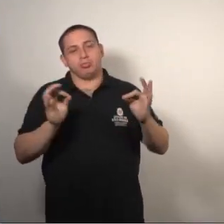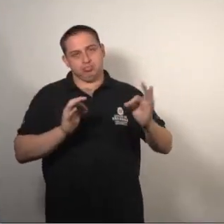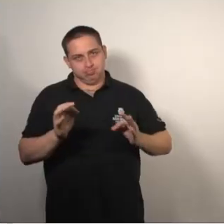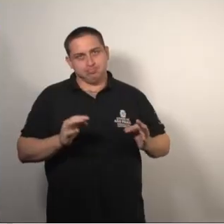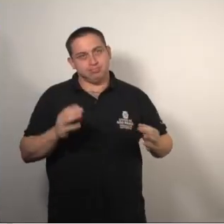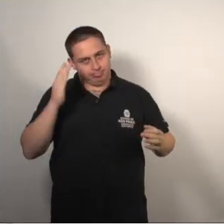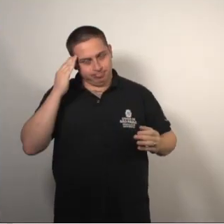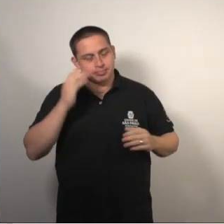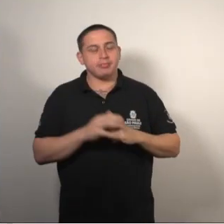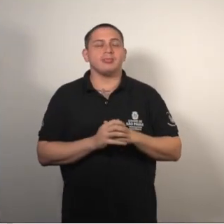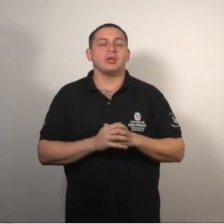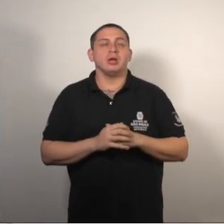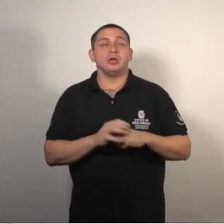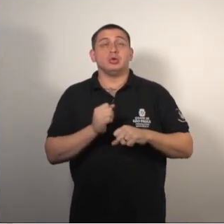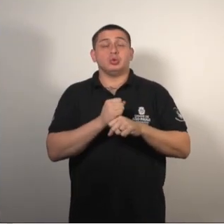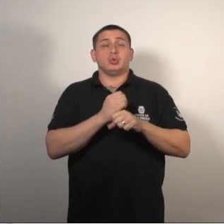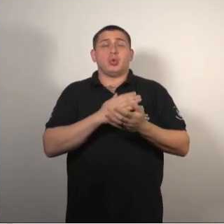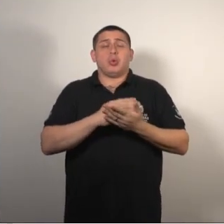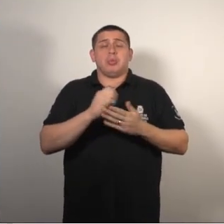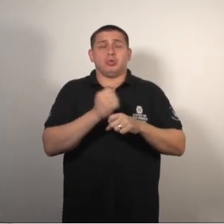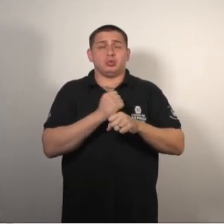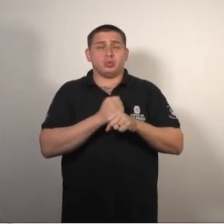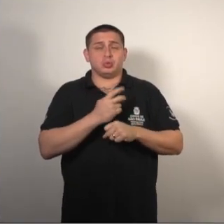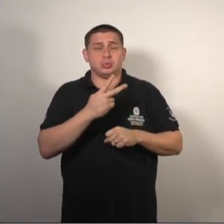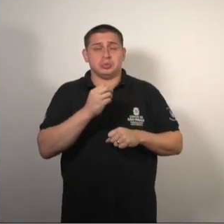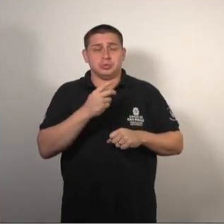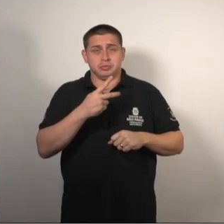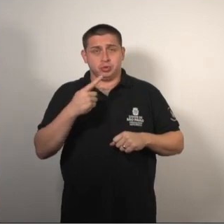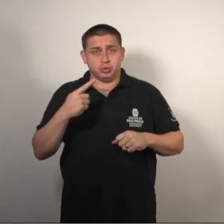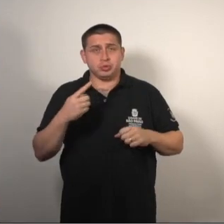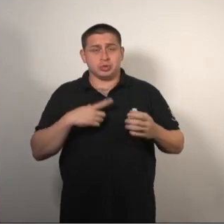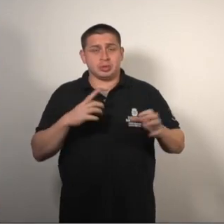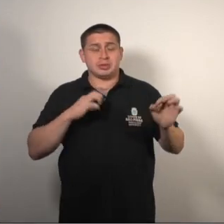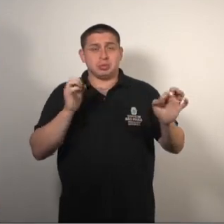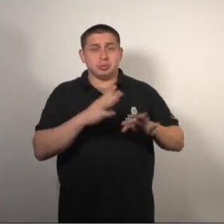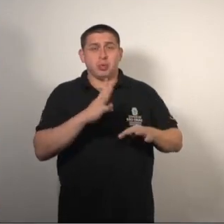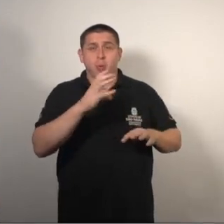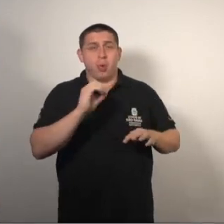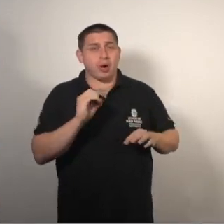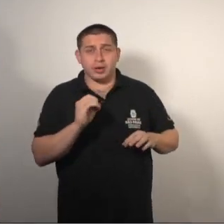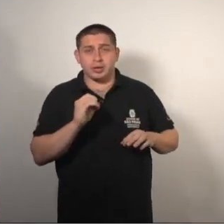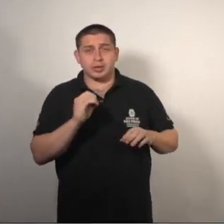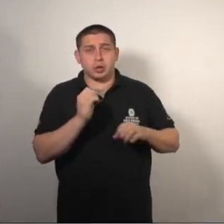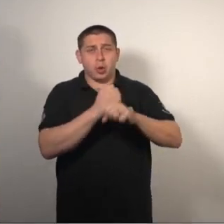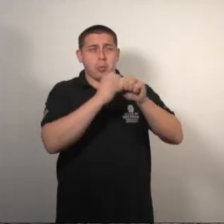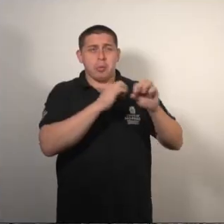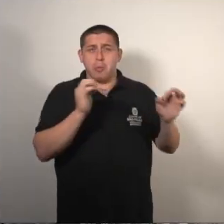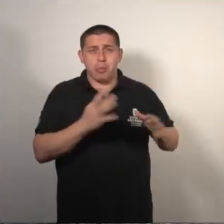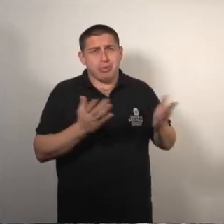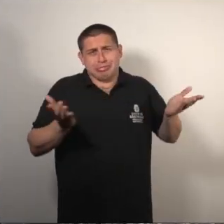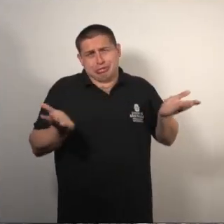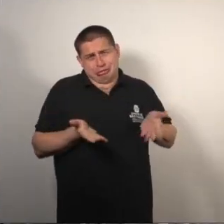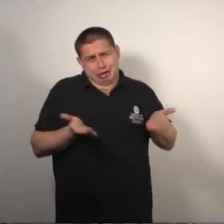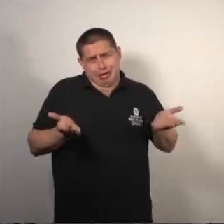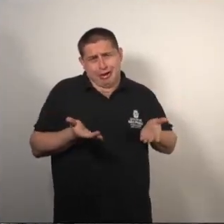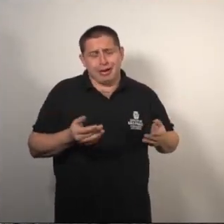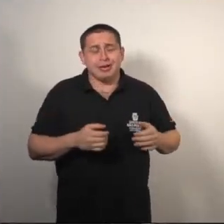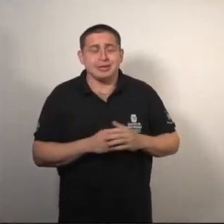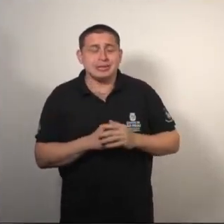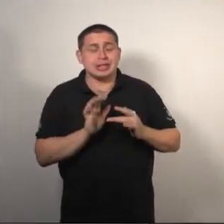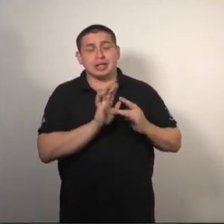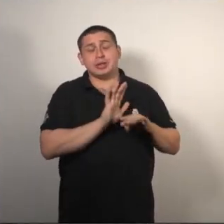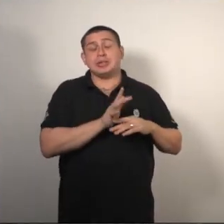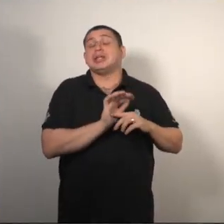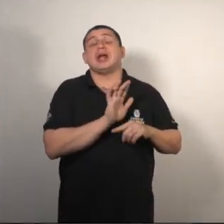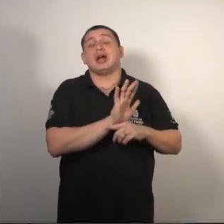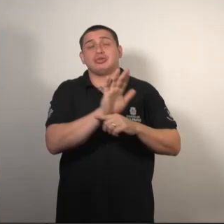Desde o início de 2021, foram concluídas 40 obras que já beneficiam milhares de pessoas todos os dias. Atualmente, estão em